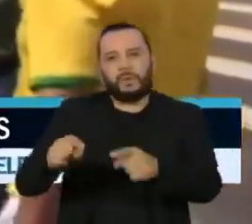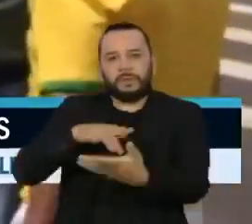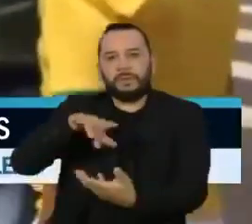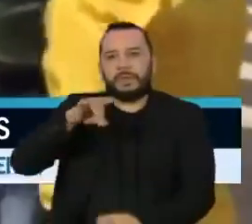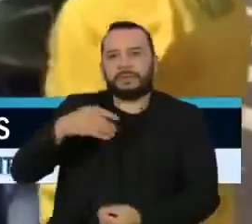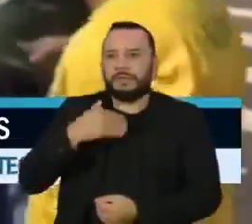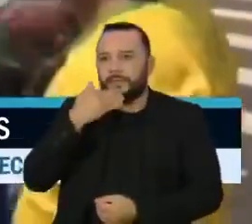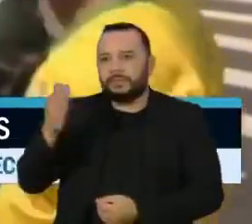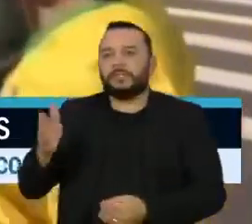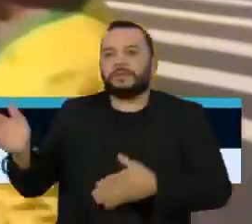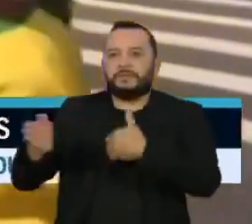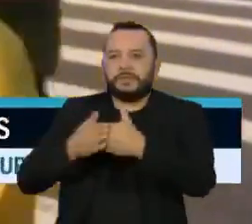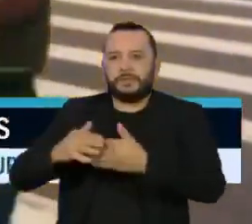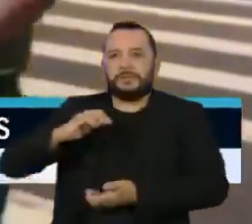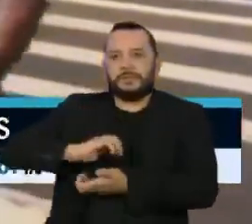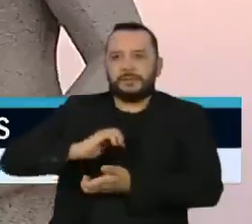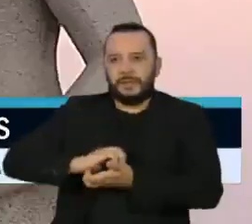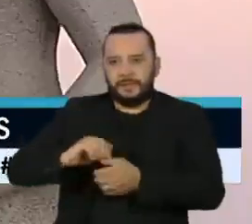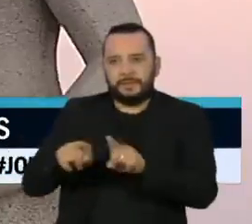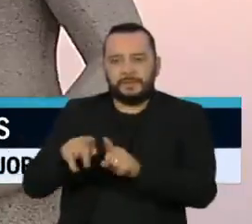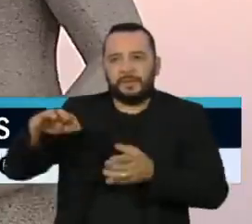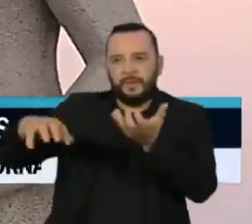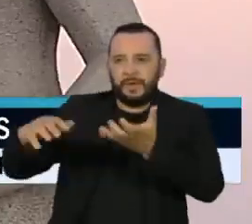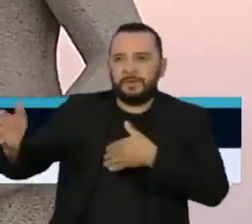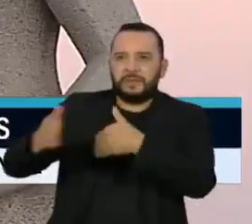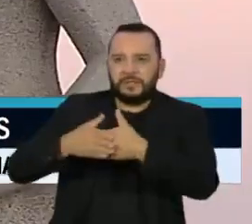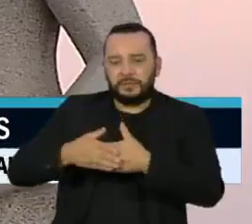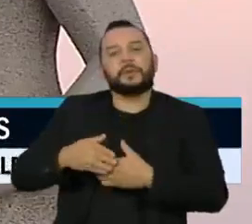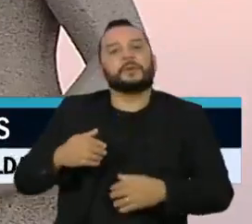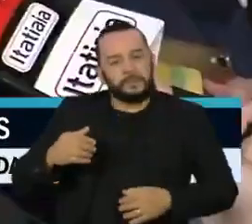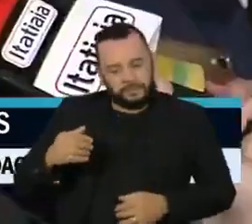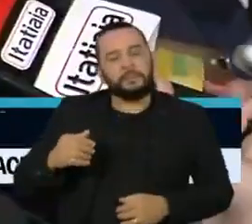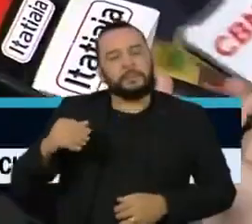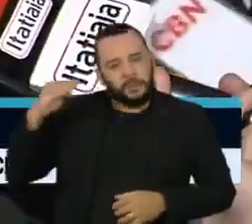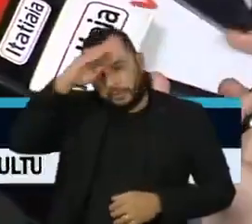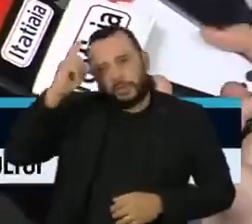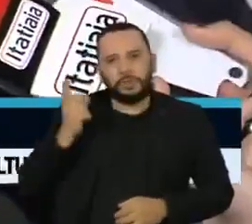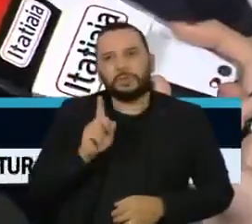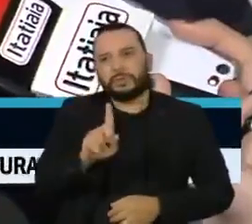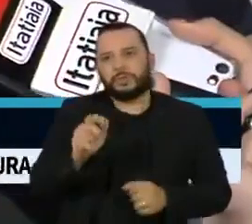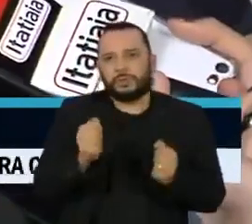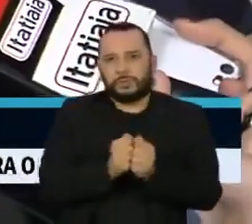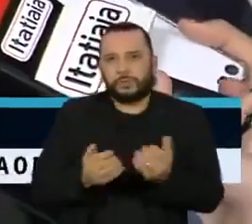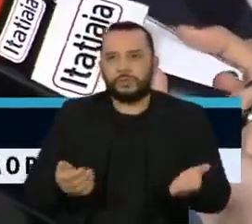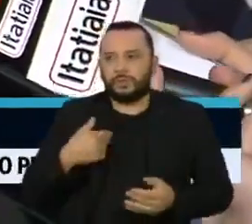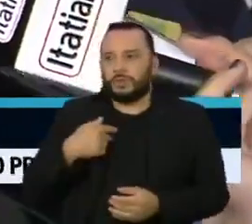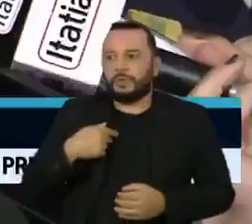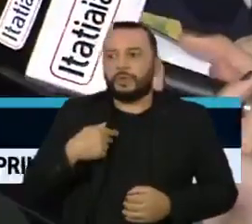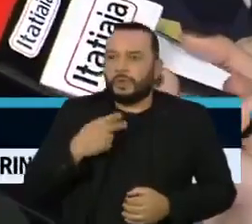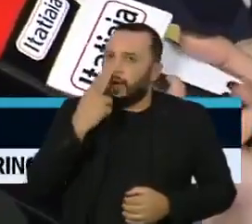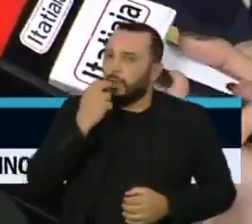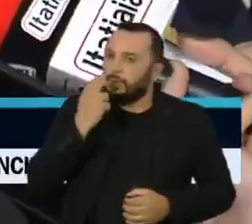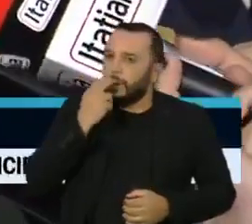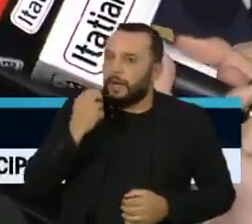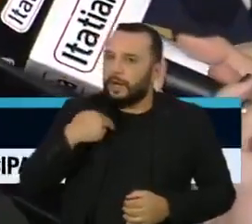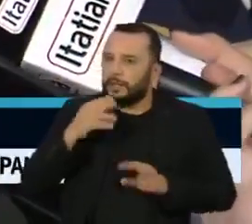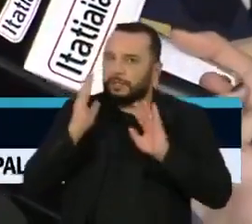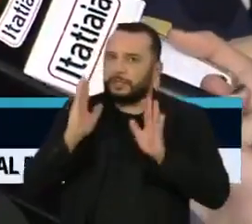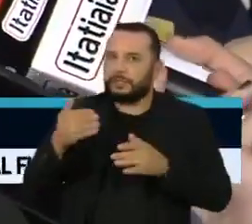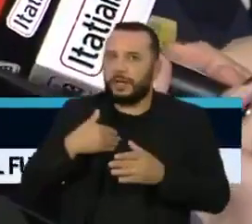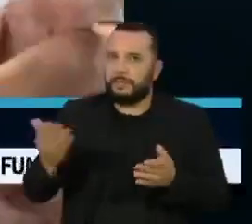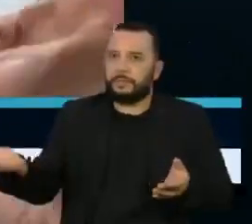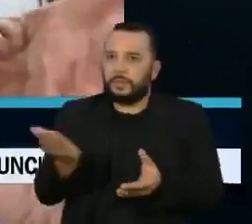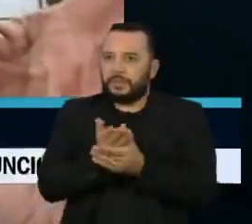pediam o fechamento do STF e do Congresso. Nesse caso, o Supremo ignorou um pedido do procurador-geral Augusto Aras para